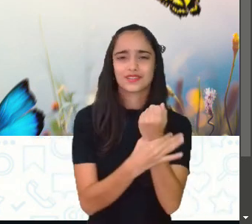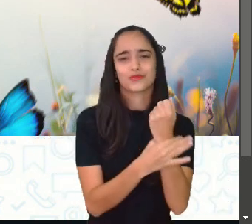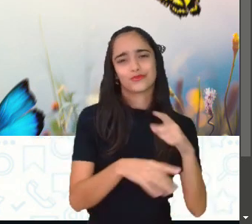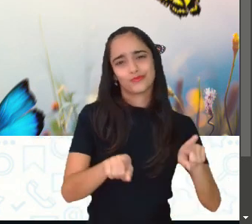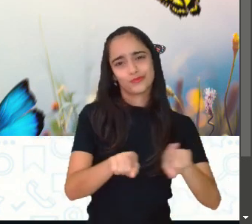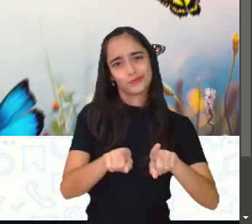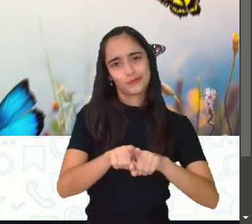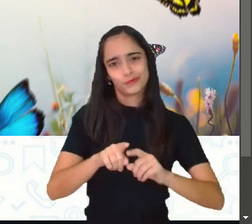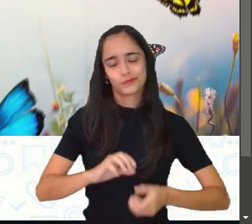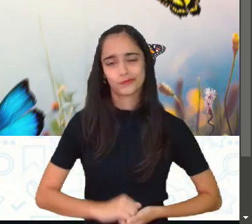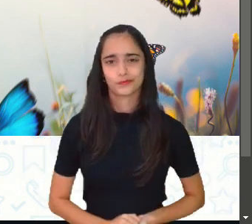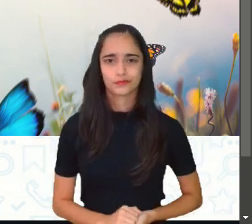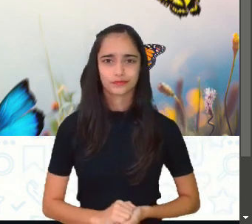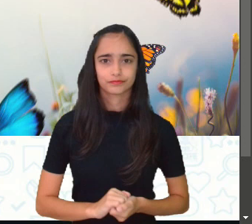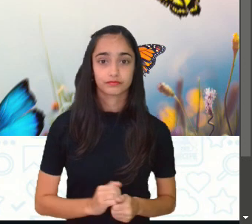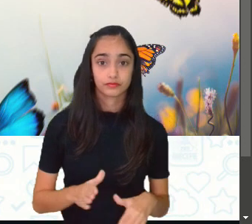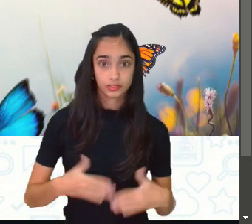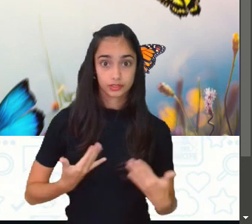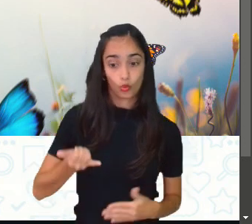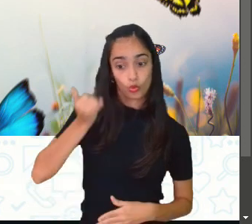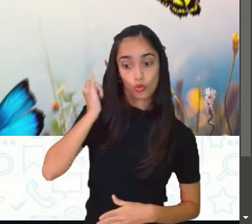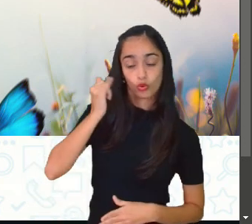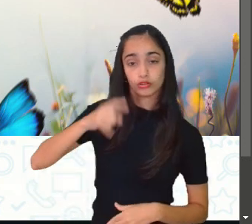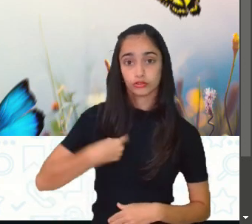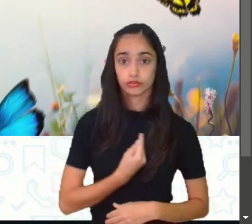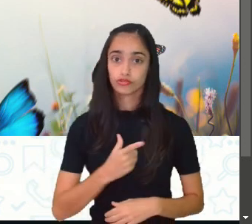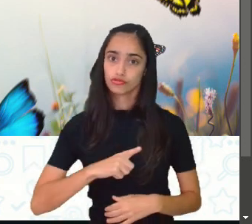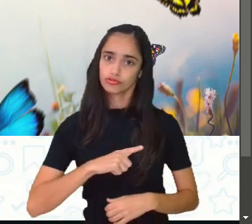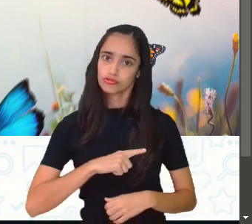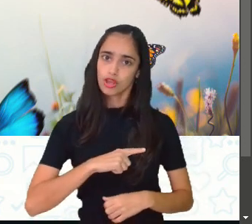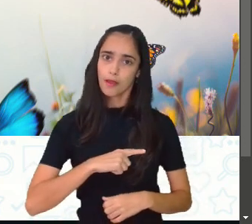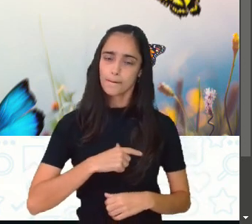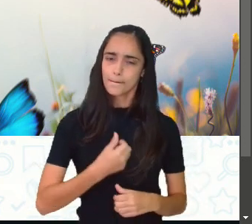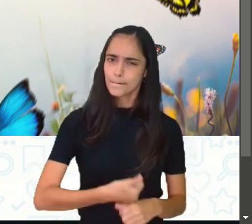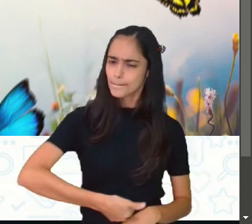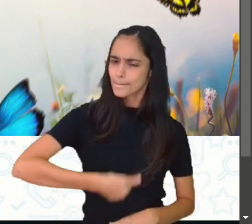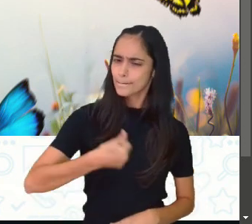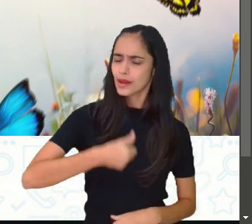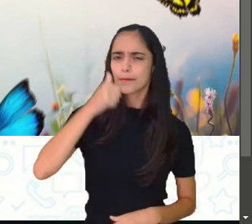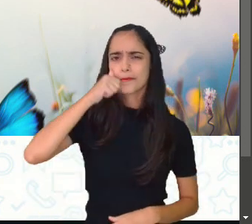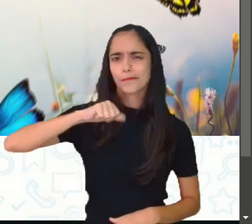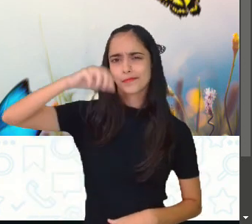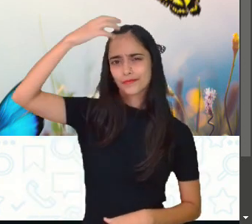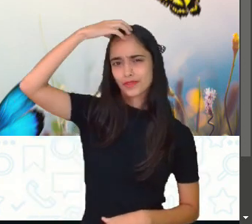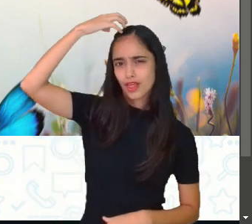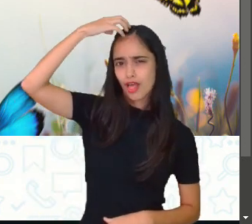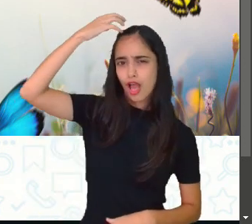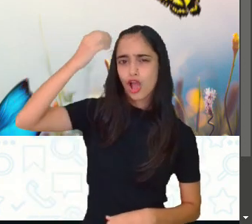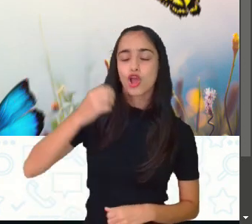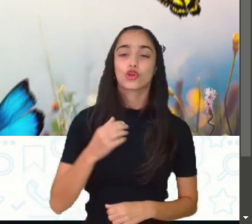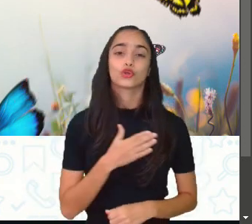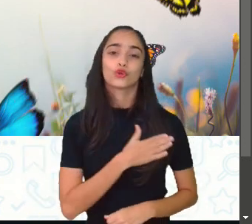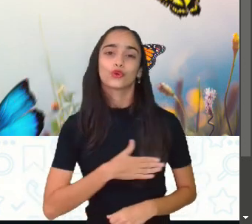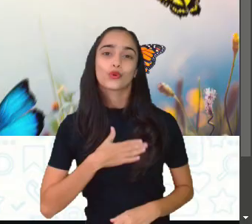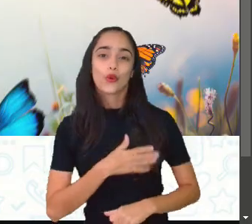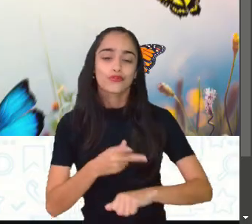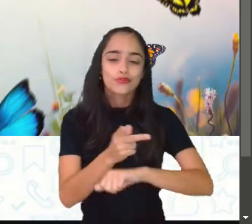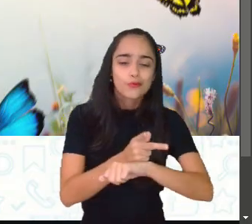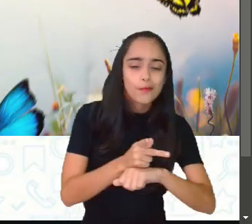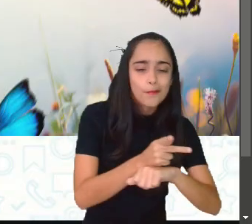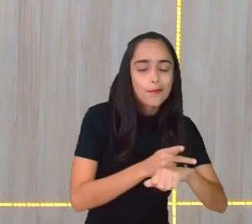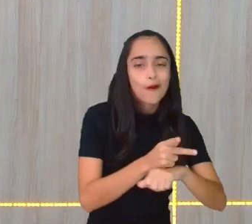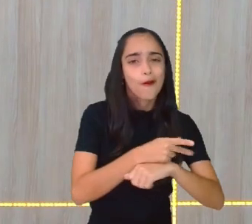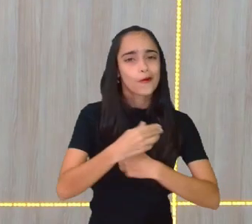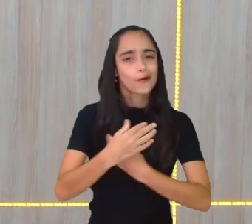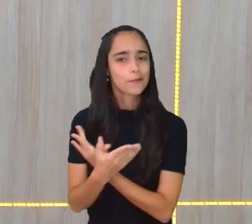Nesse conto da Marina, a gente tem inicialmente uma princesa que gosta de caçar borboletas. E, ao mesmo tempo, as